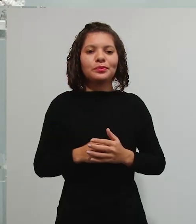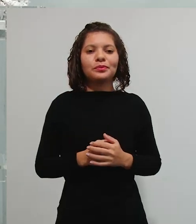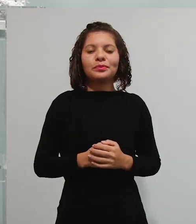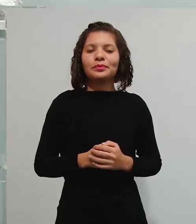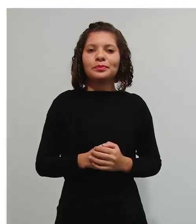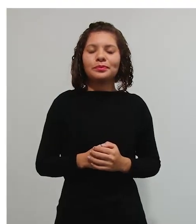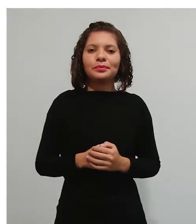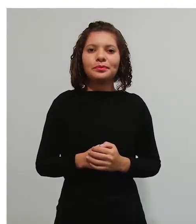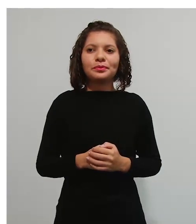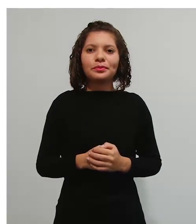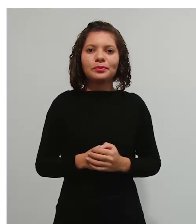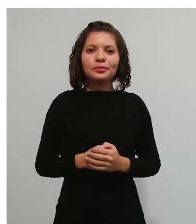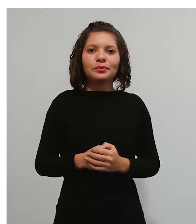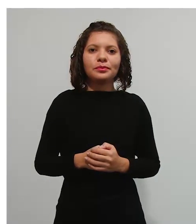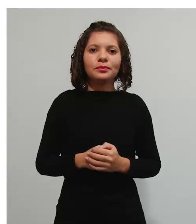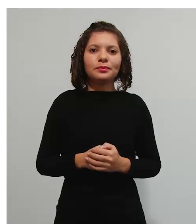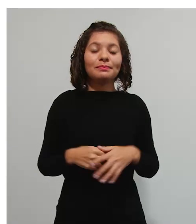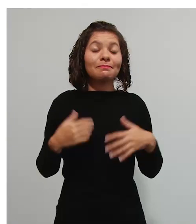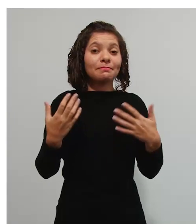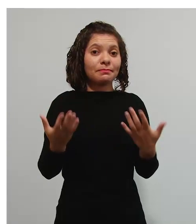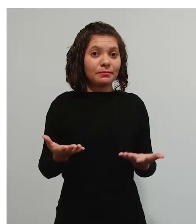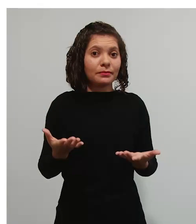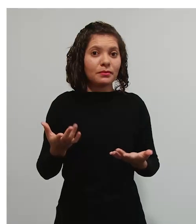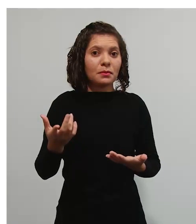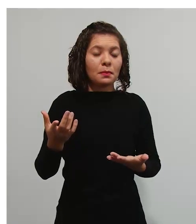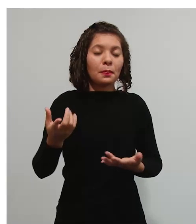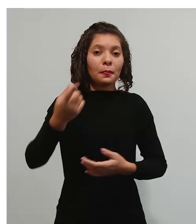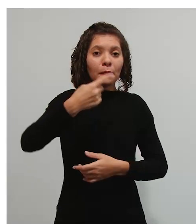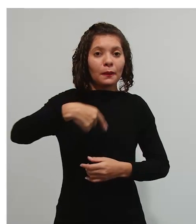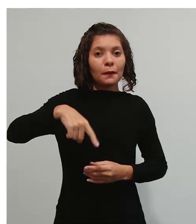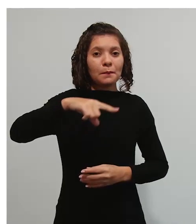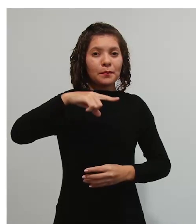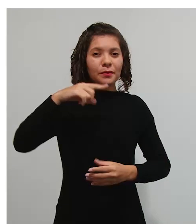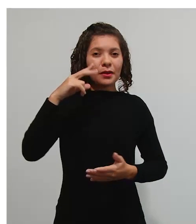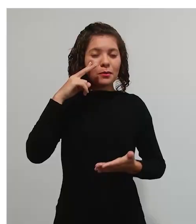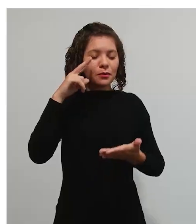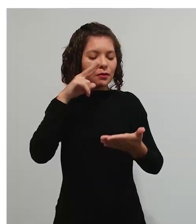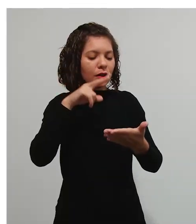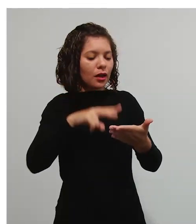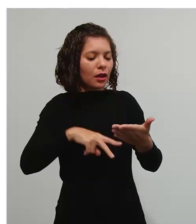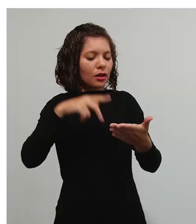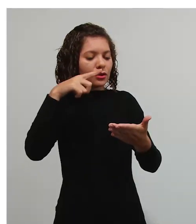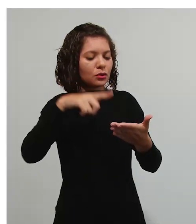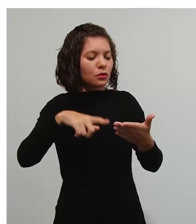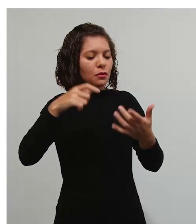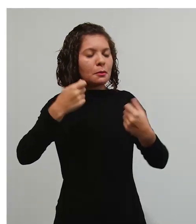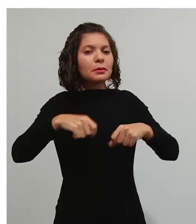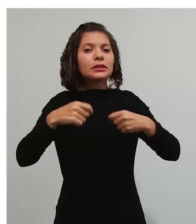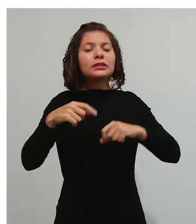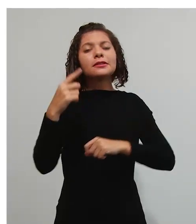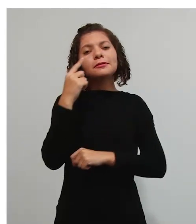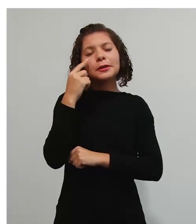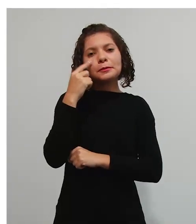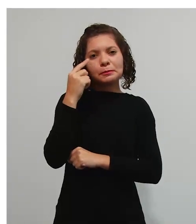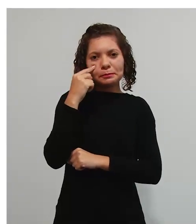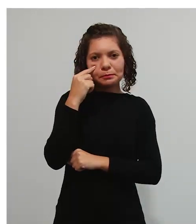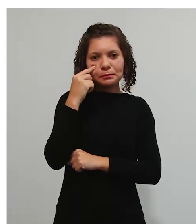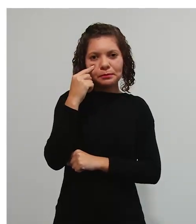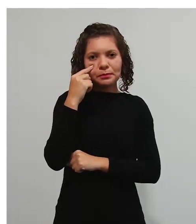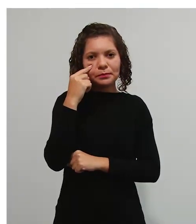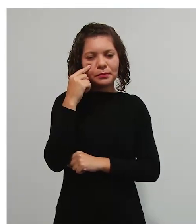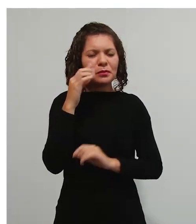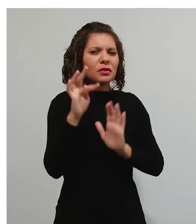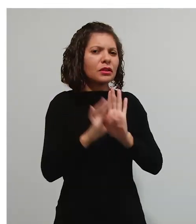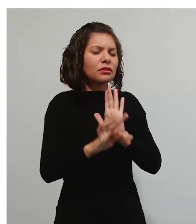final. Portanto, quando nós vamos fazer a revisão textual, é preciso verificar se o